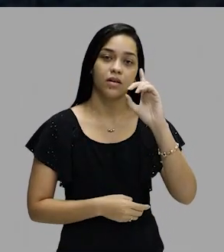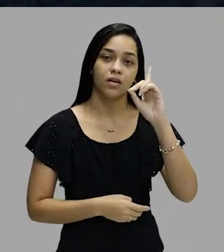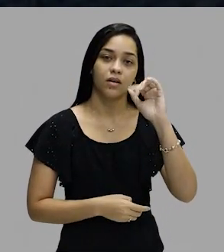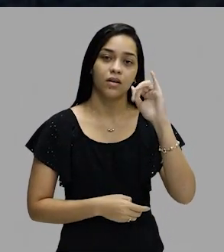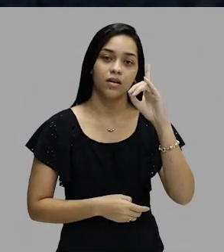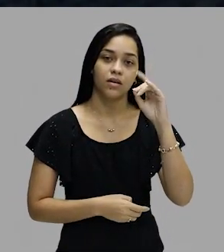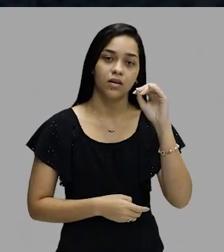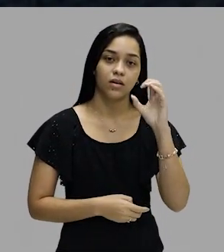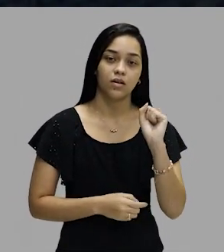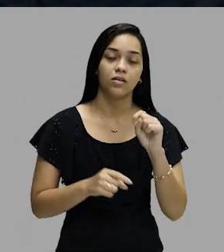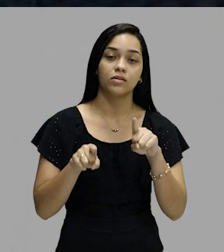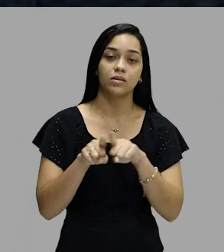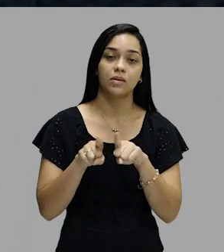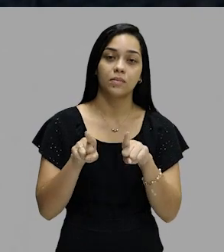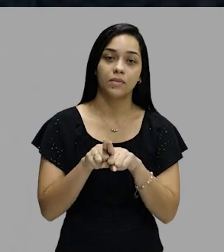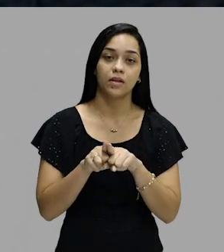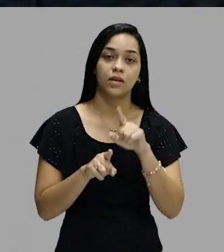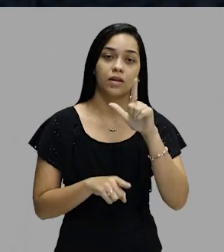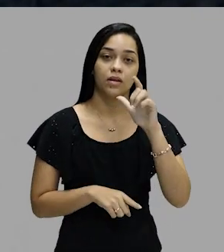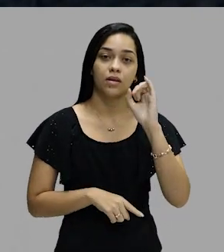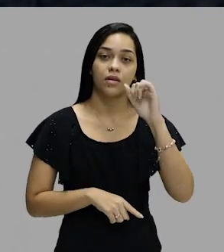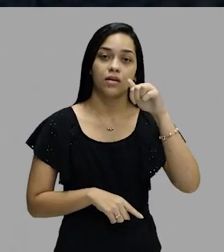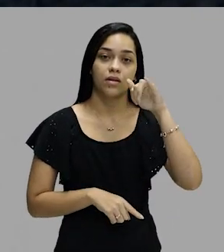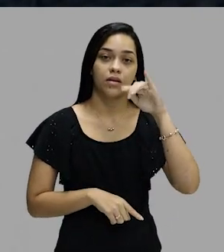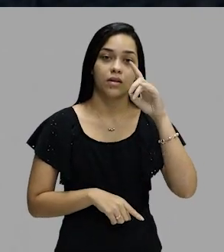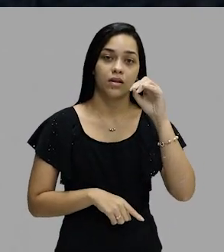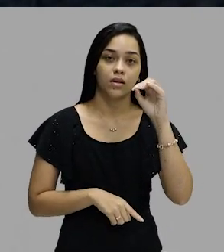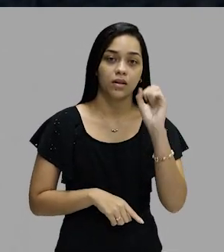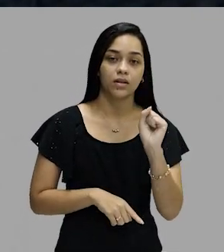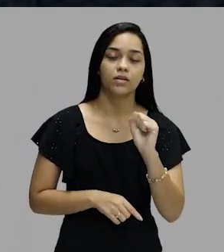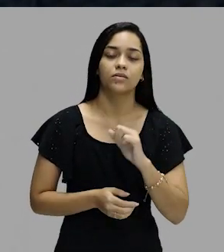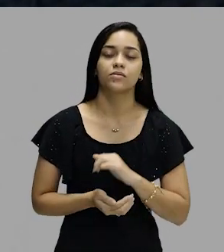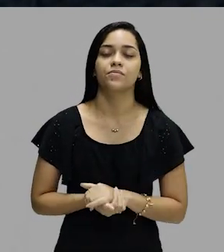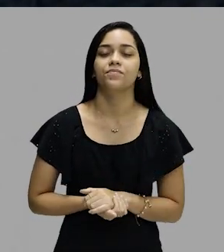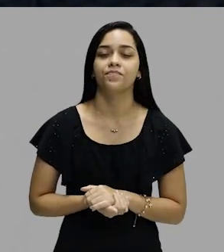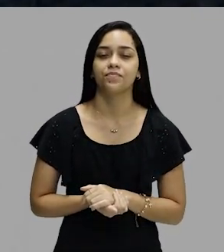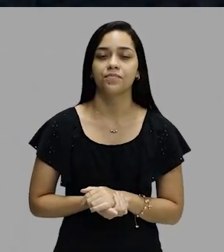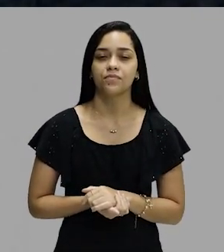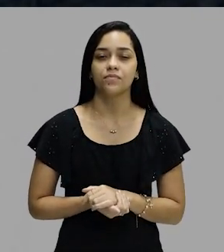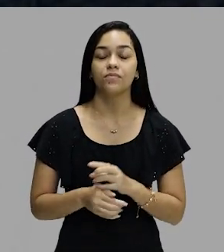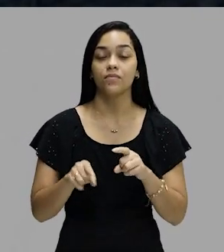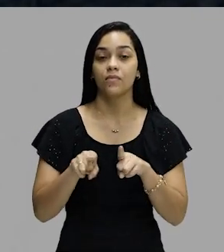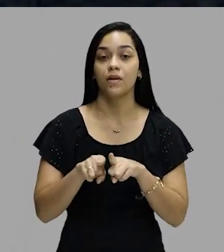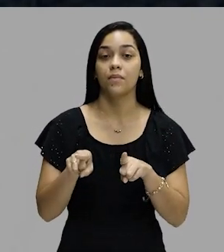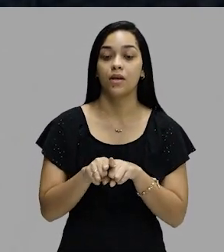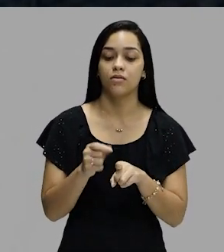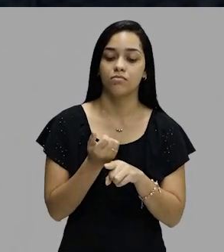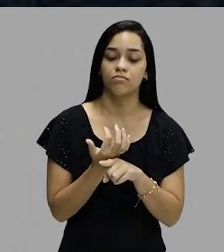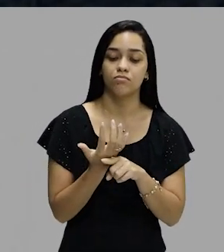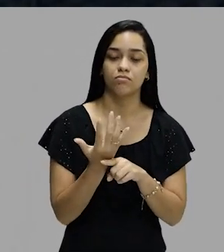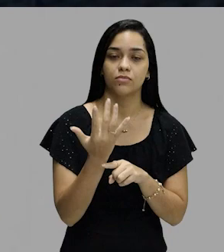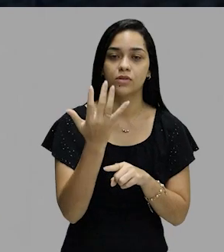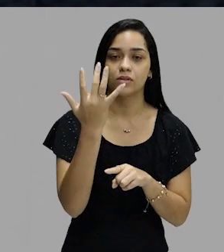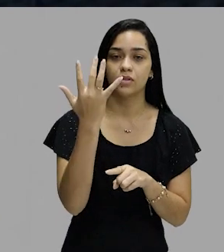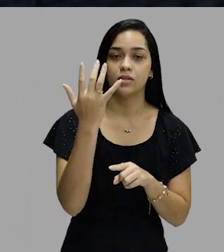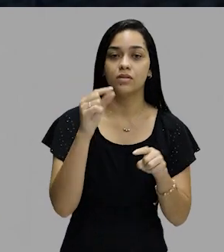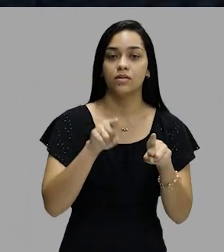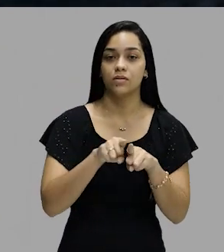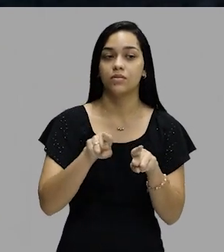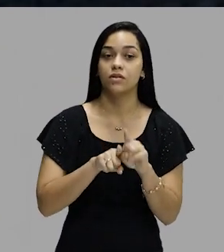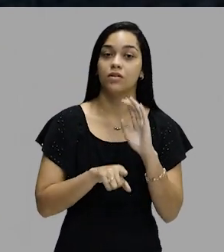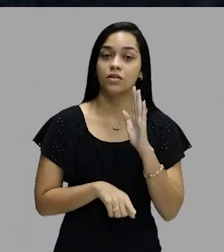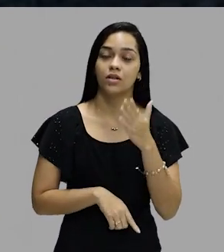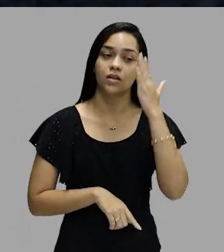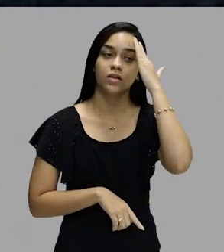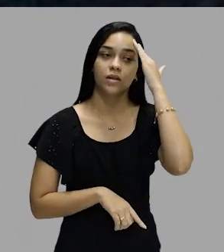propriedades, já sabemos o que são os líquidos e suas propriedades, né? E também dos gases. Já conhecemos as